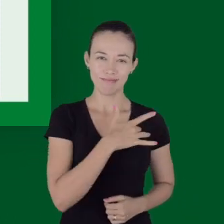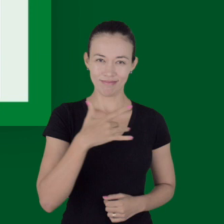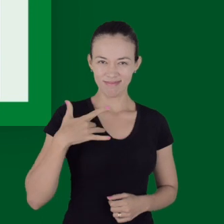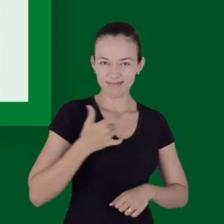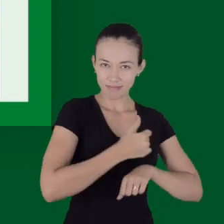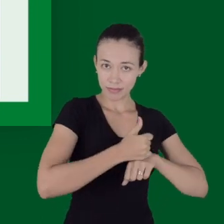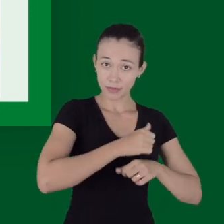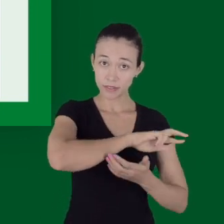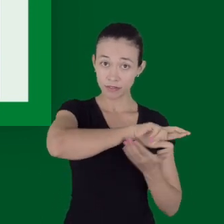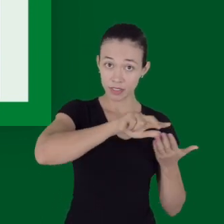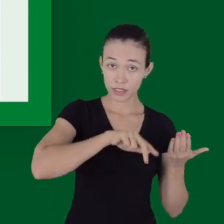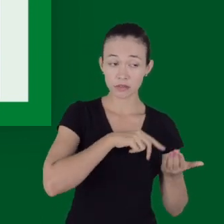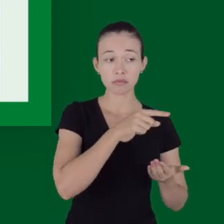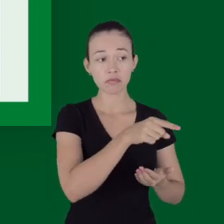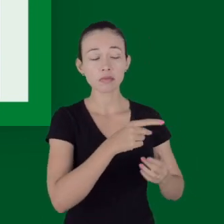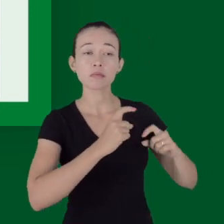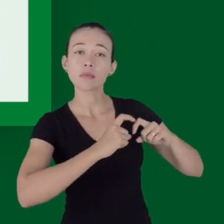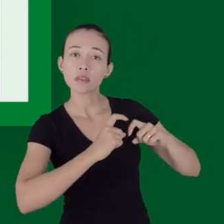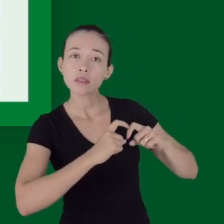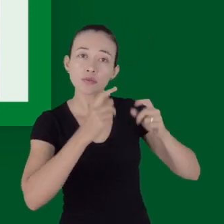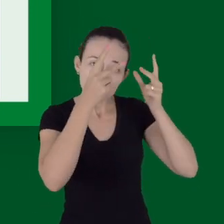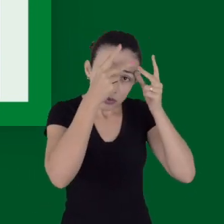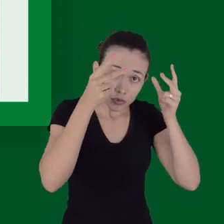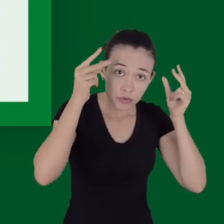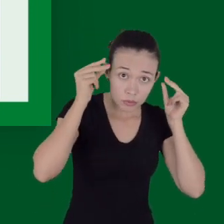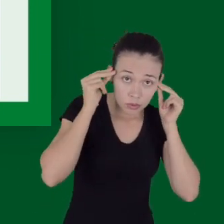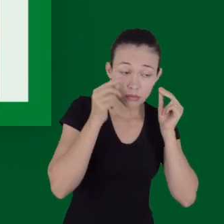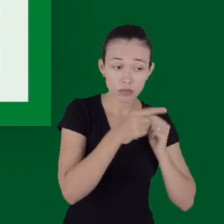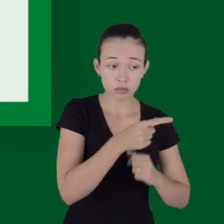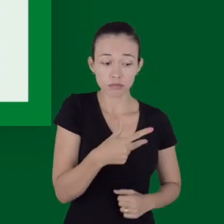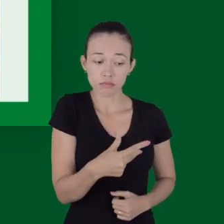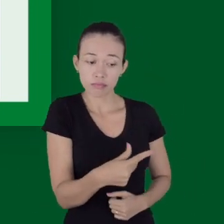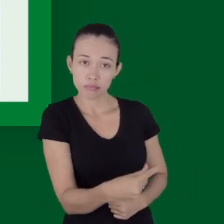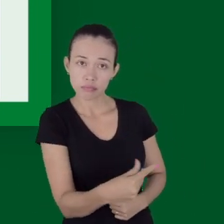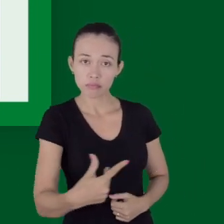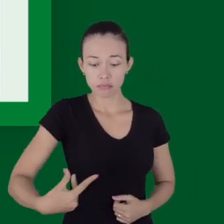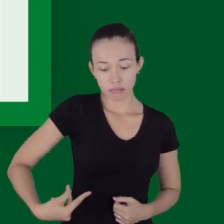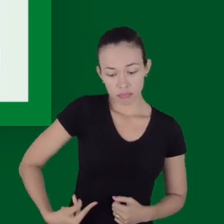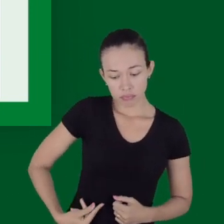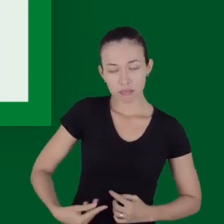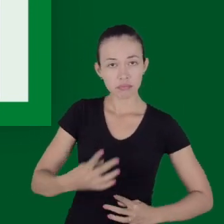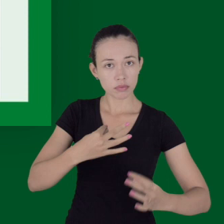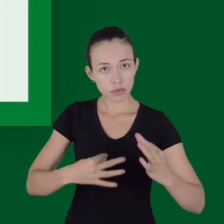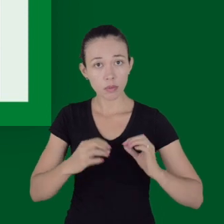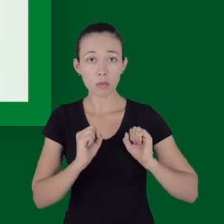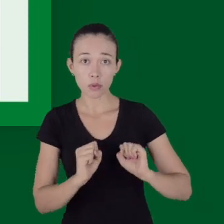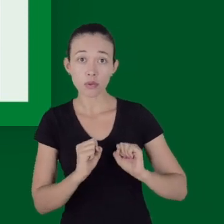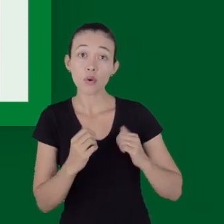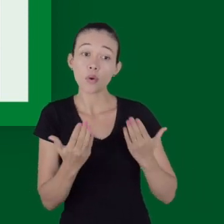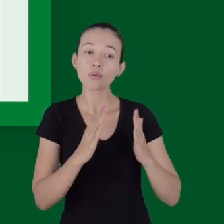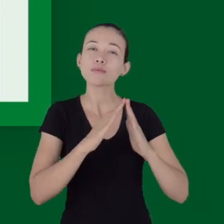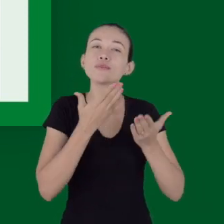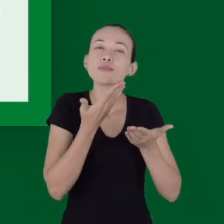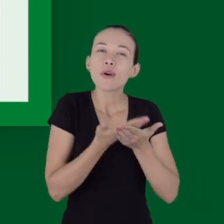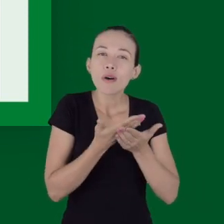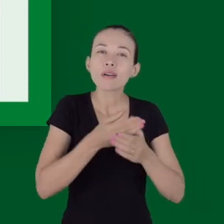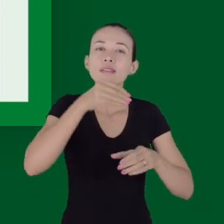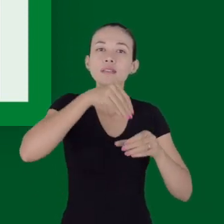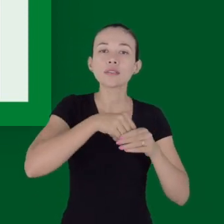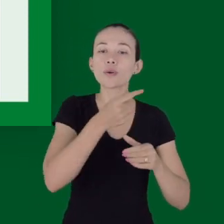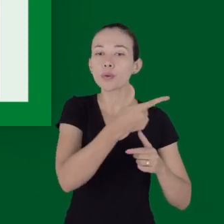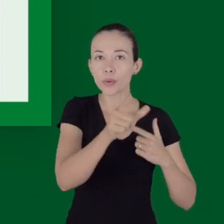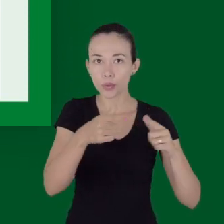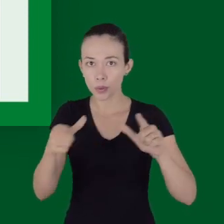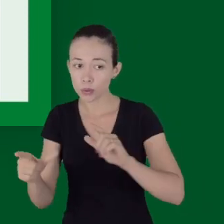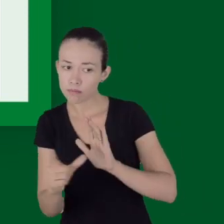ou outro profissional de saúde qualificado, ou profissional treinado da escola, a executar e realizar as tarefas de cuidado e tratamento